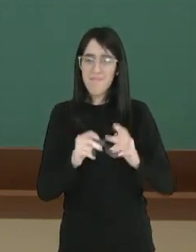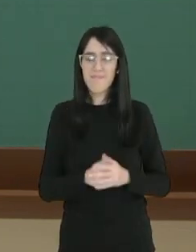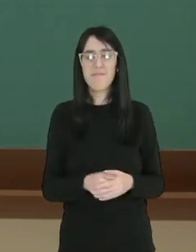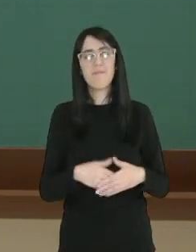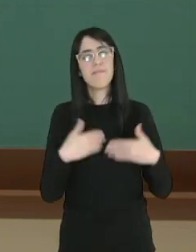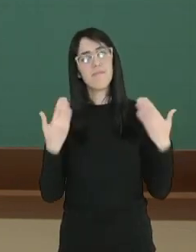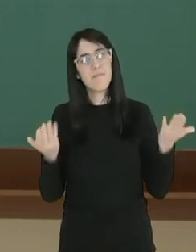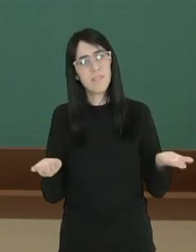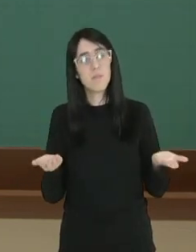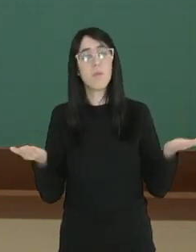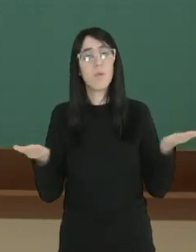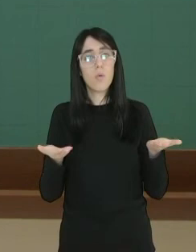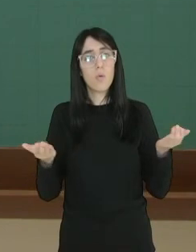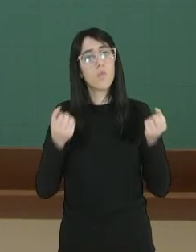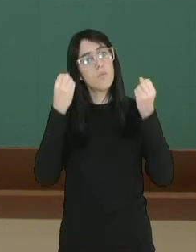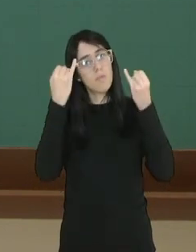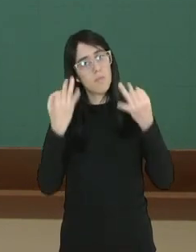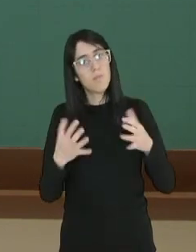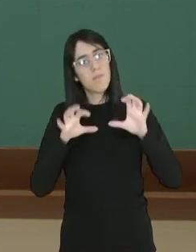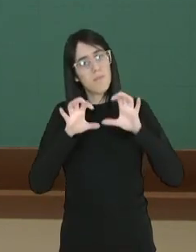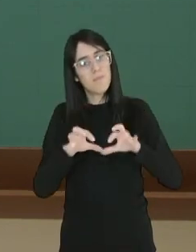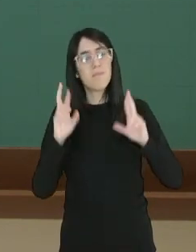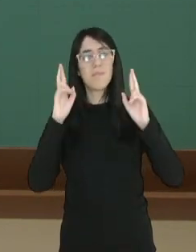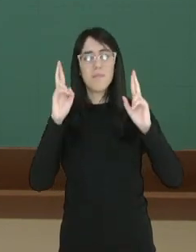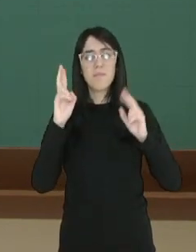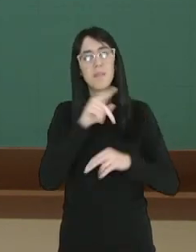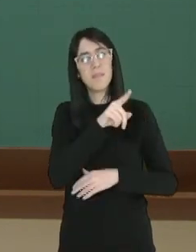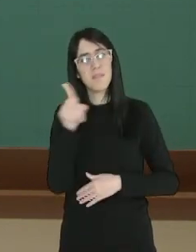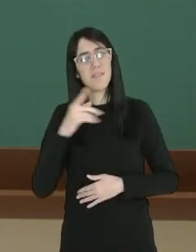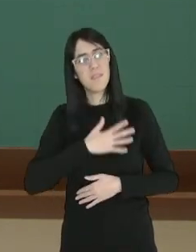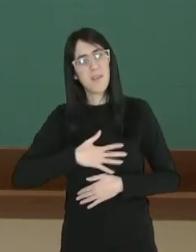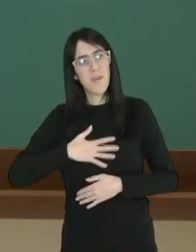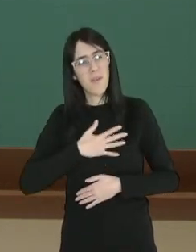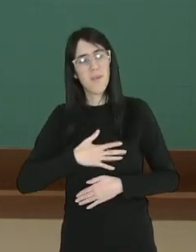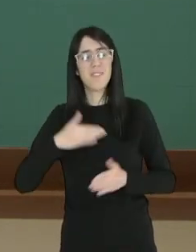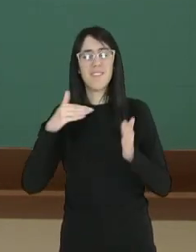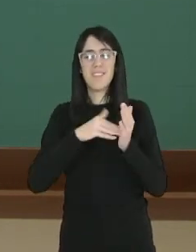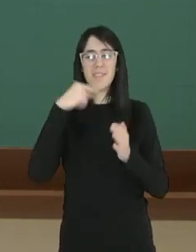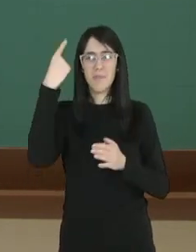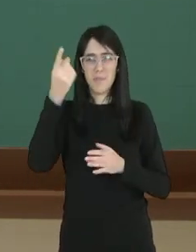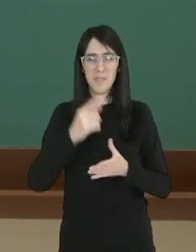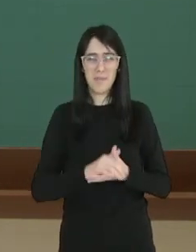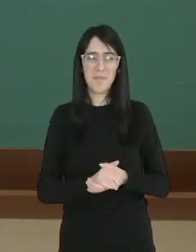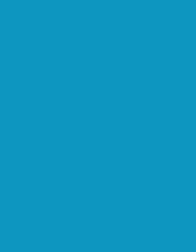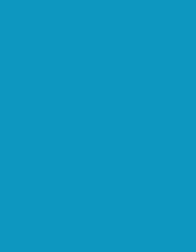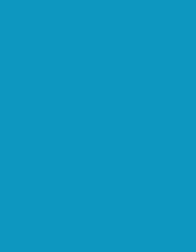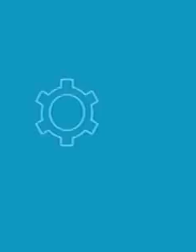nós falamos um pouquinho sobre isso, espero que vocês tenham gostado e até breve!